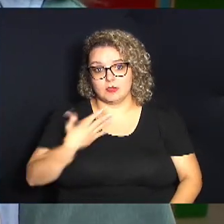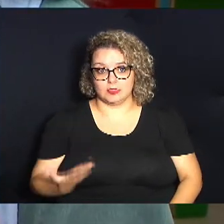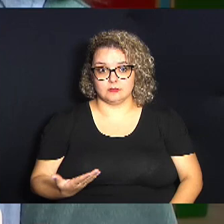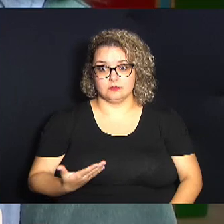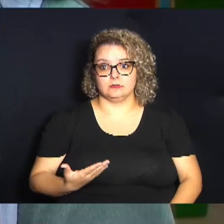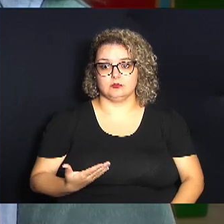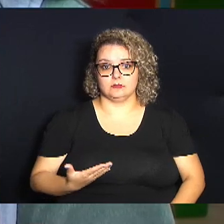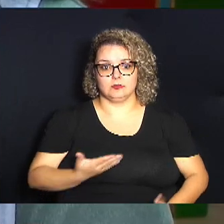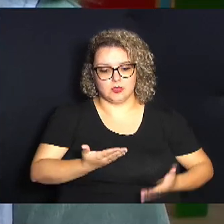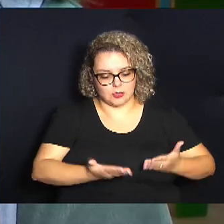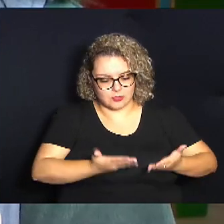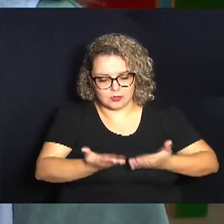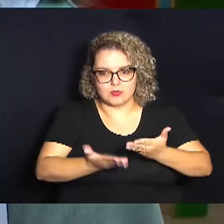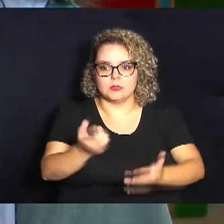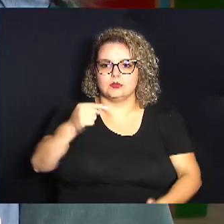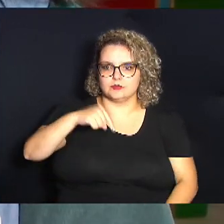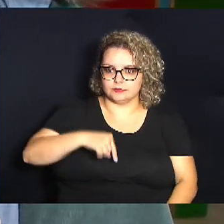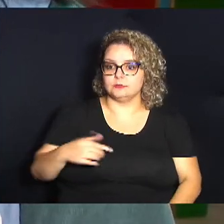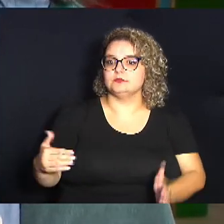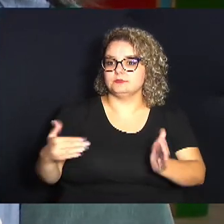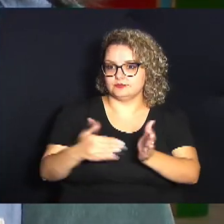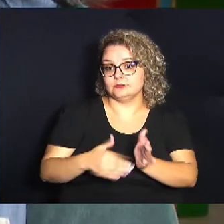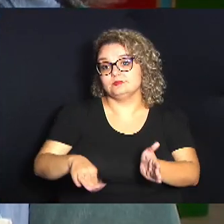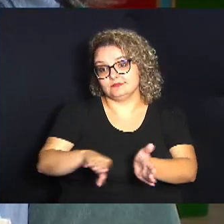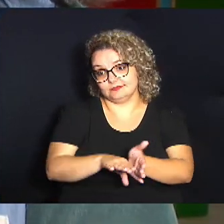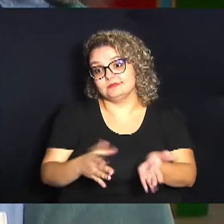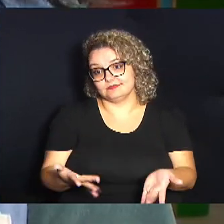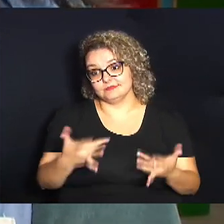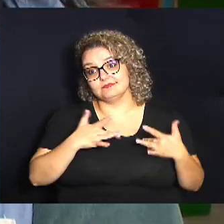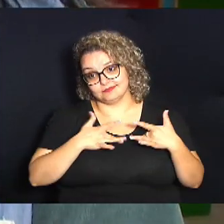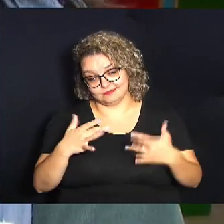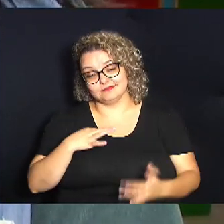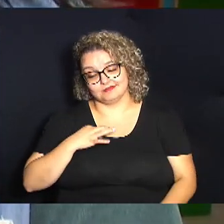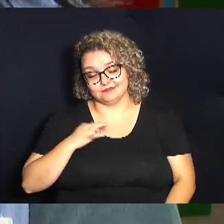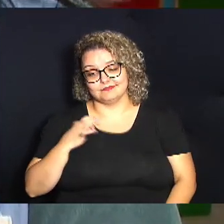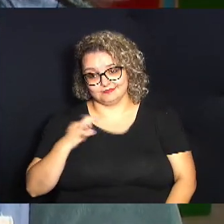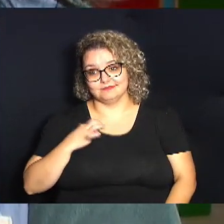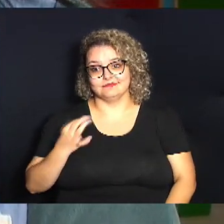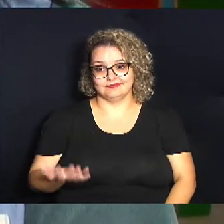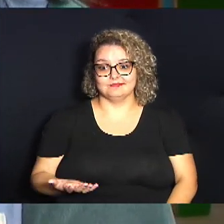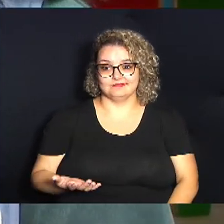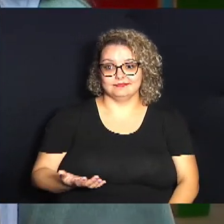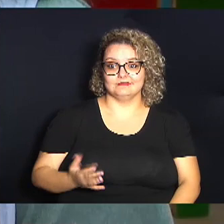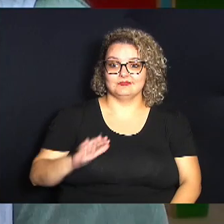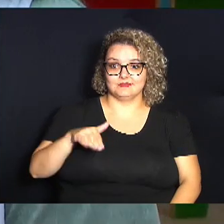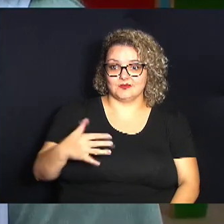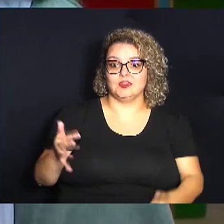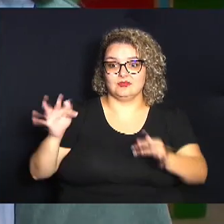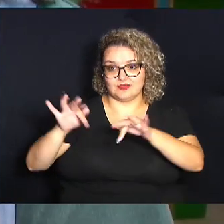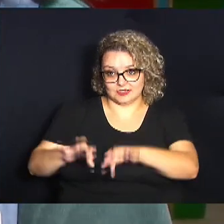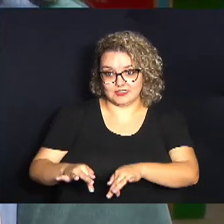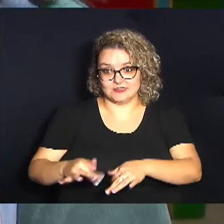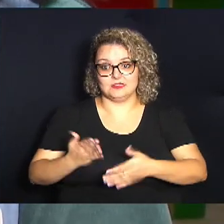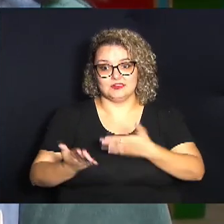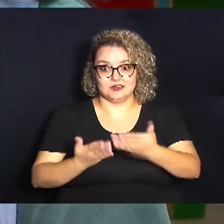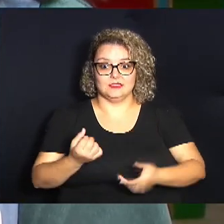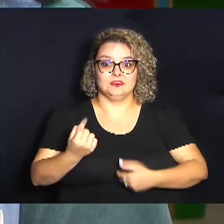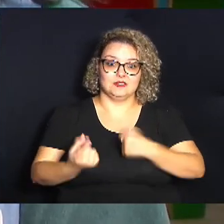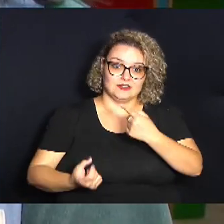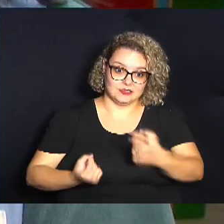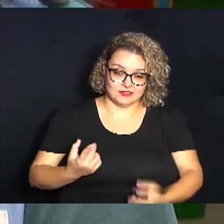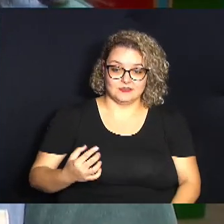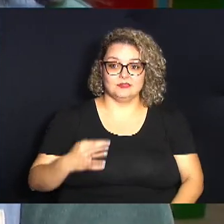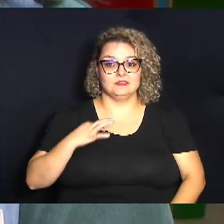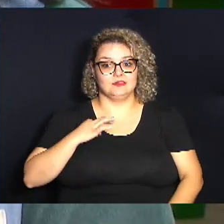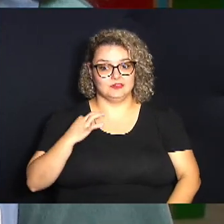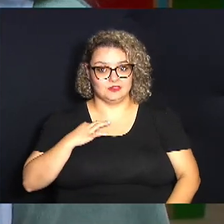o período de tratamento aqui até chegar a ser voluntário. Quando terminei meu tratamento, algumas das voluntárias que eu